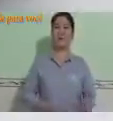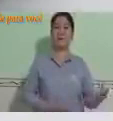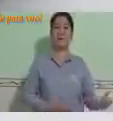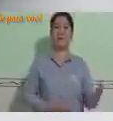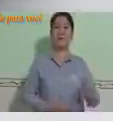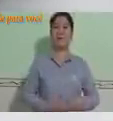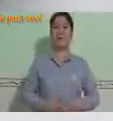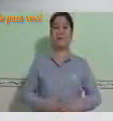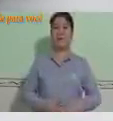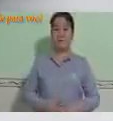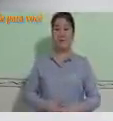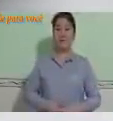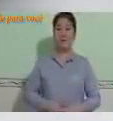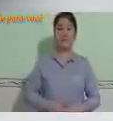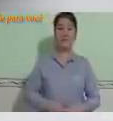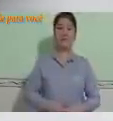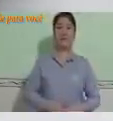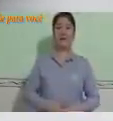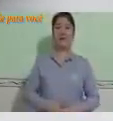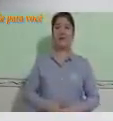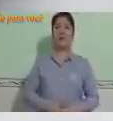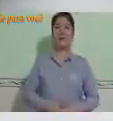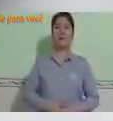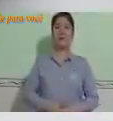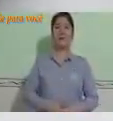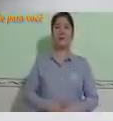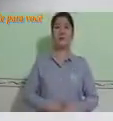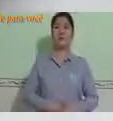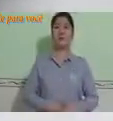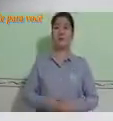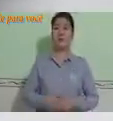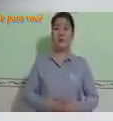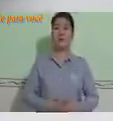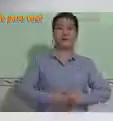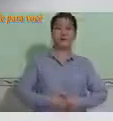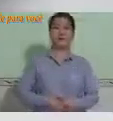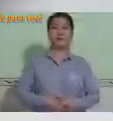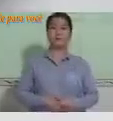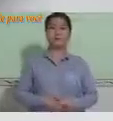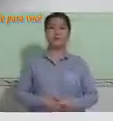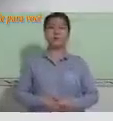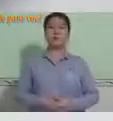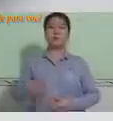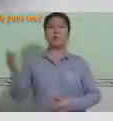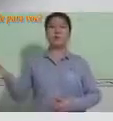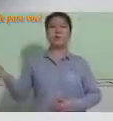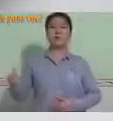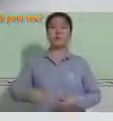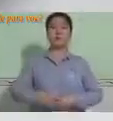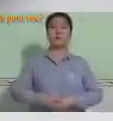fadigaincapacitanteproblongadaprimisd é 6 meses, que afeta o funcionamento mental e físico, que esteve presente em mais da metade do